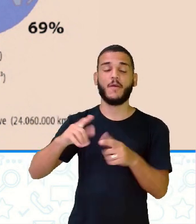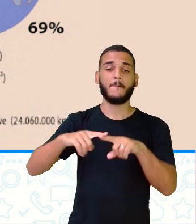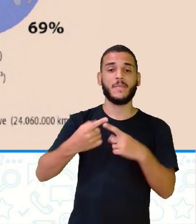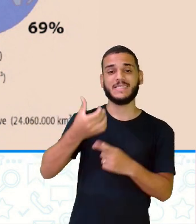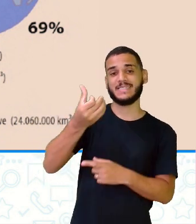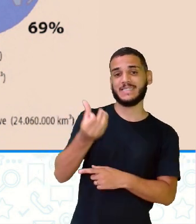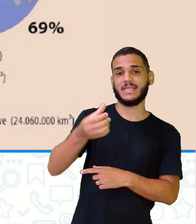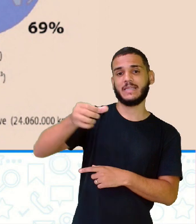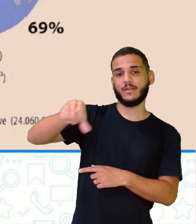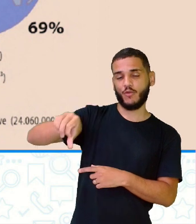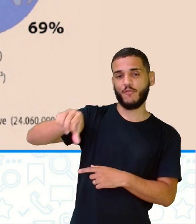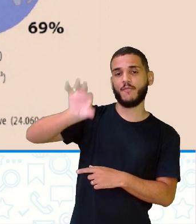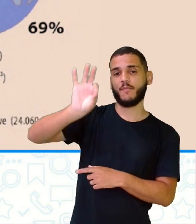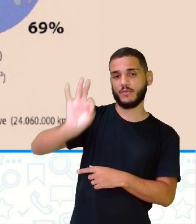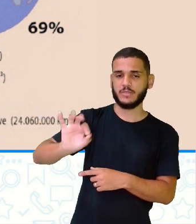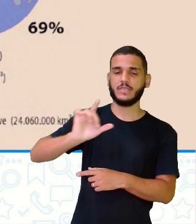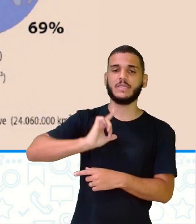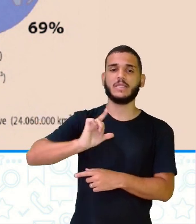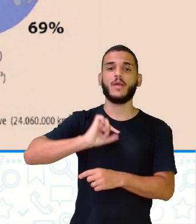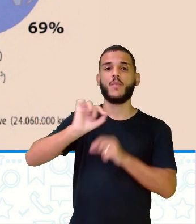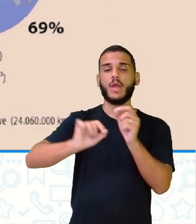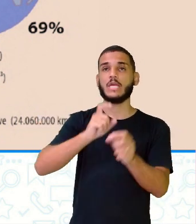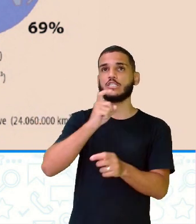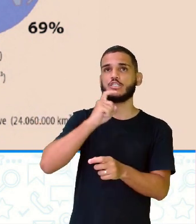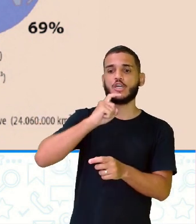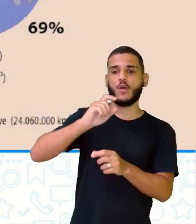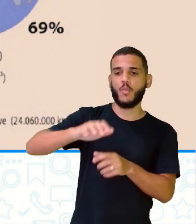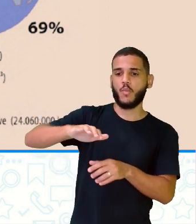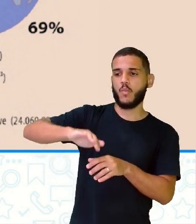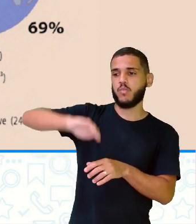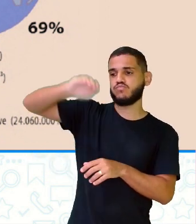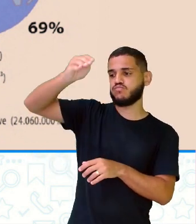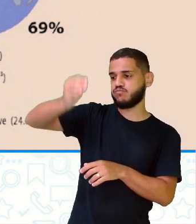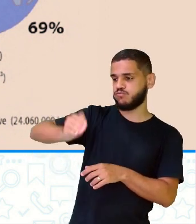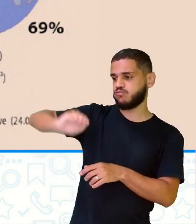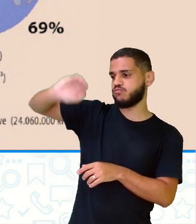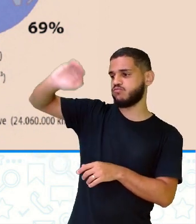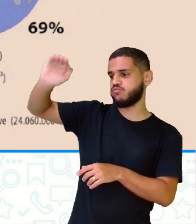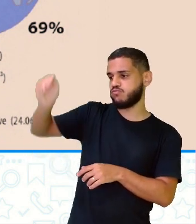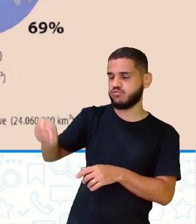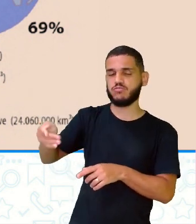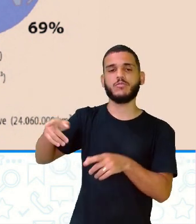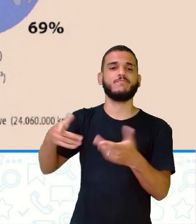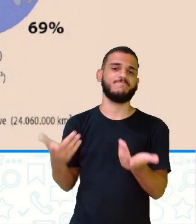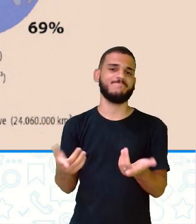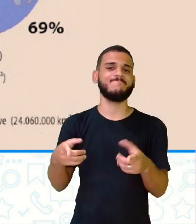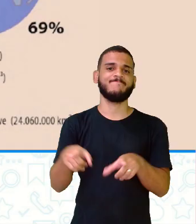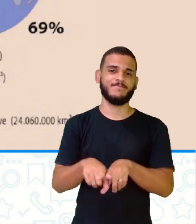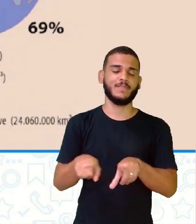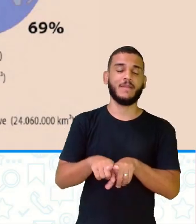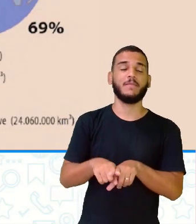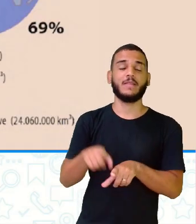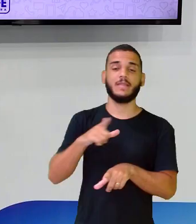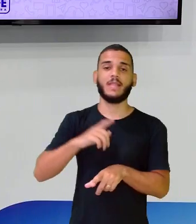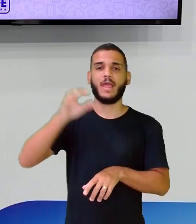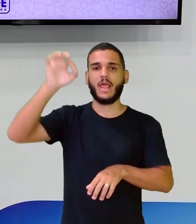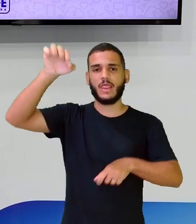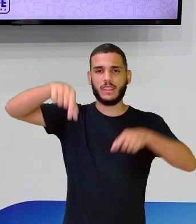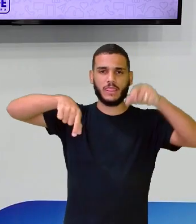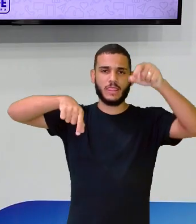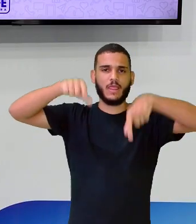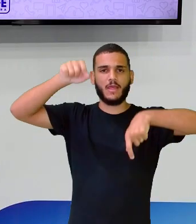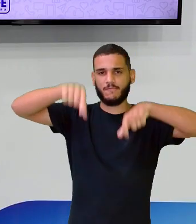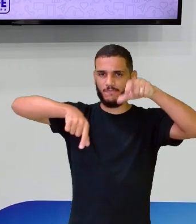69% está em geleiras e cobertas permanentes de neve, que são aqueles topos da montanha que a gente já viu também, que tem